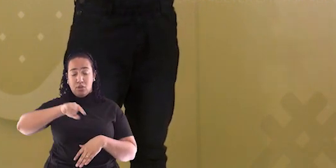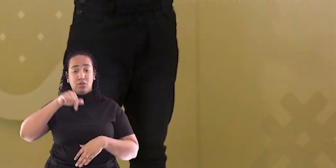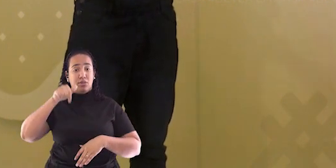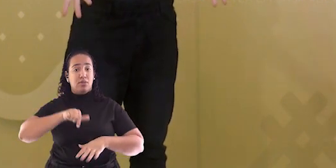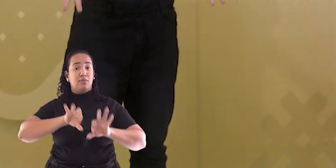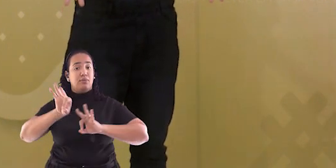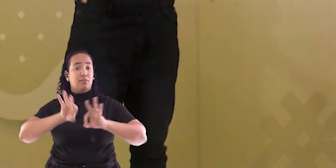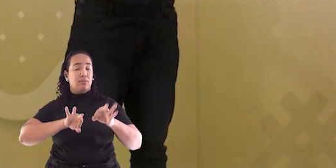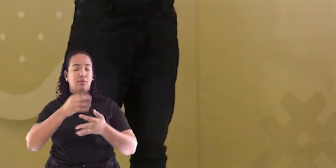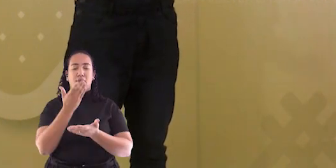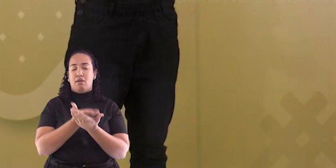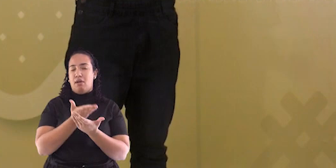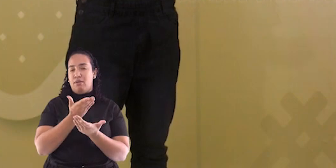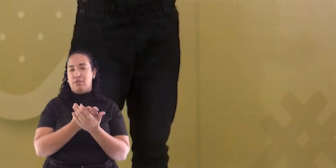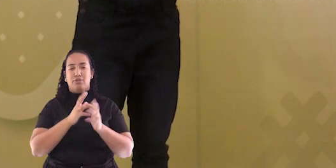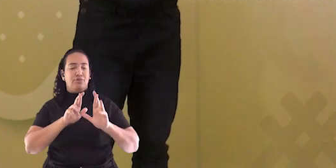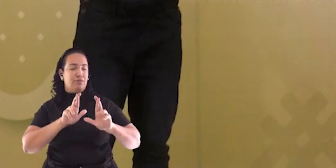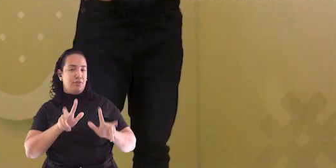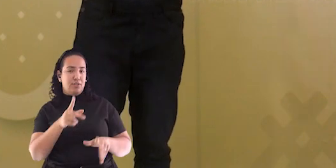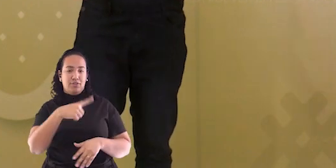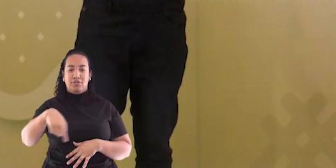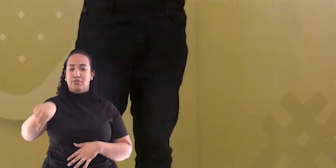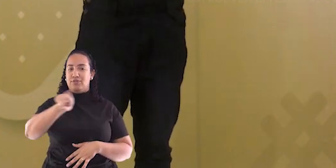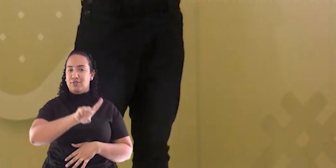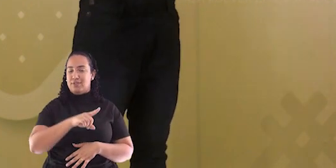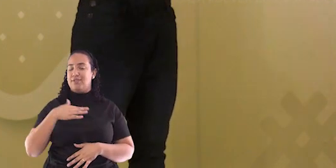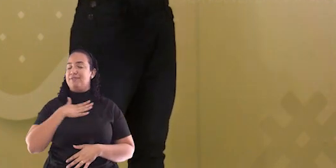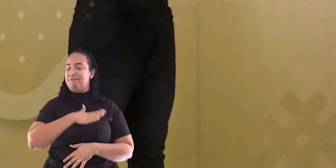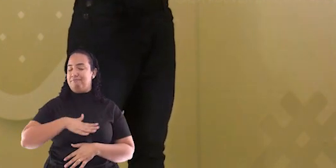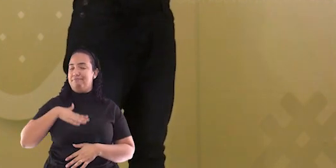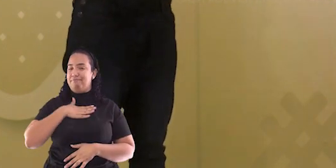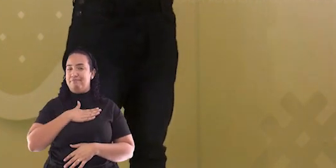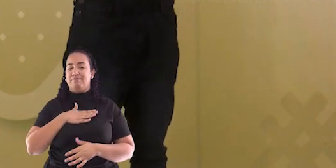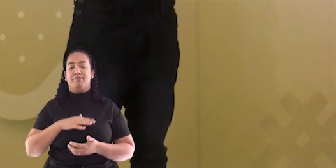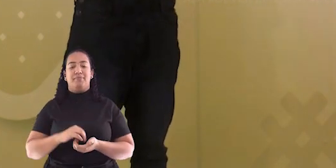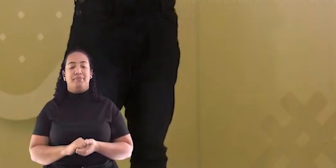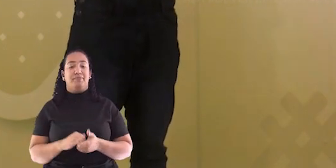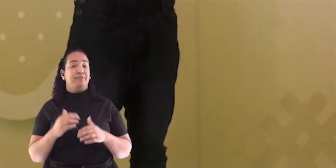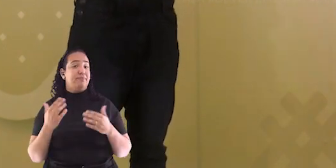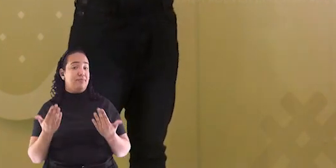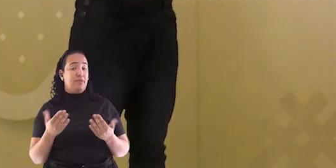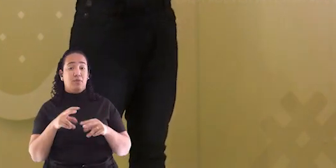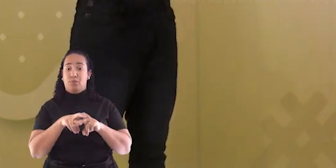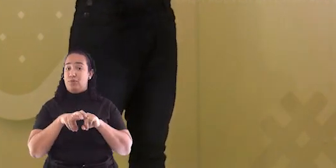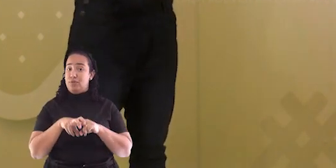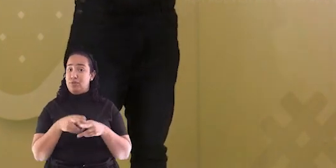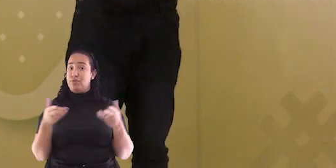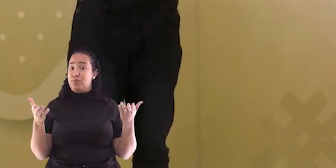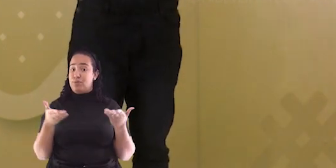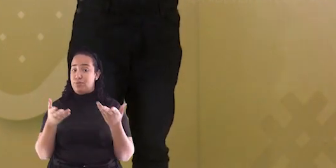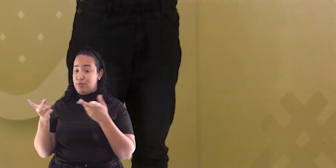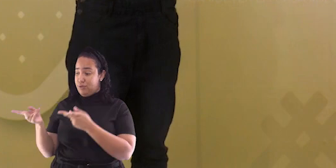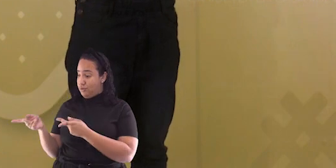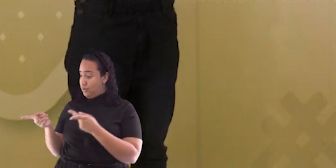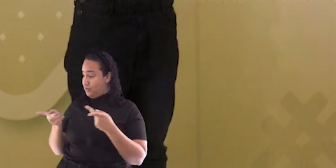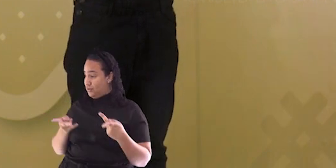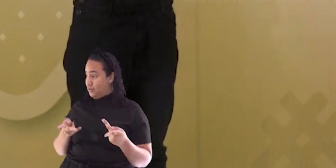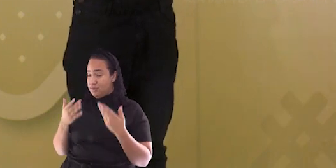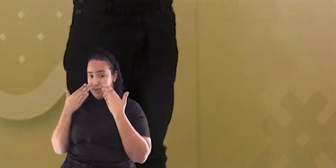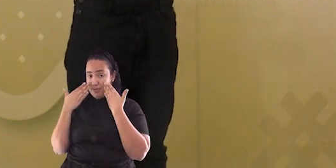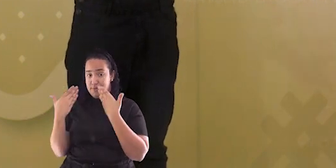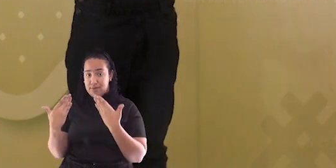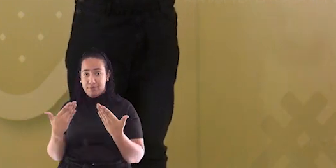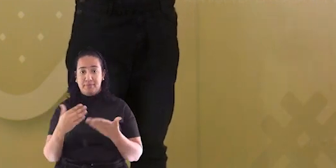com uma pegada diferente e que vocês com certeza irão curtir. E por isso, Matheus é nosso convidado de hoje. Se apresenta aí pra galera,